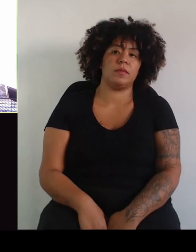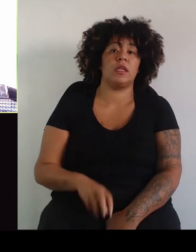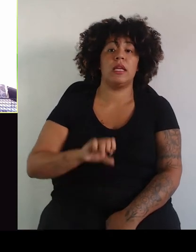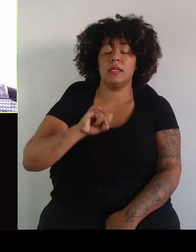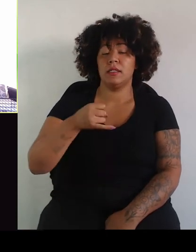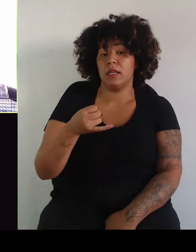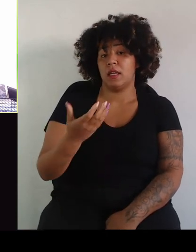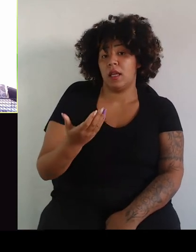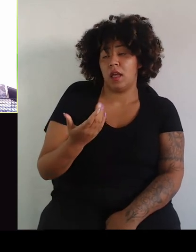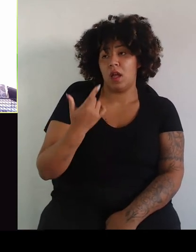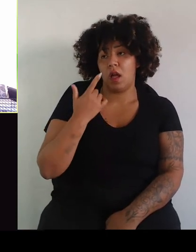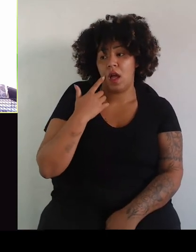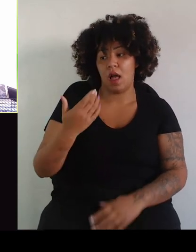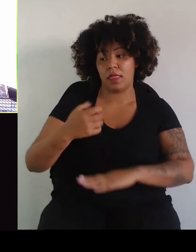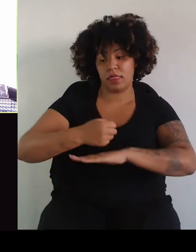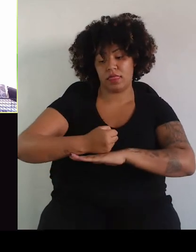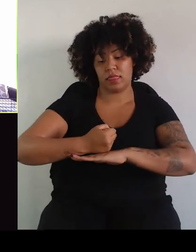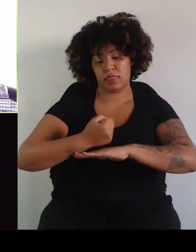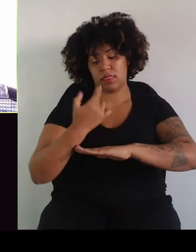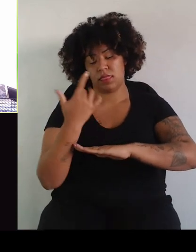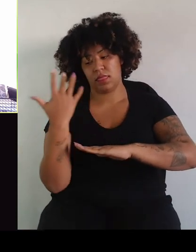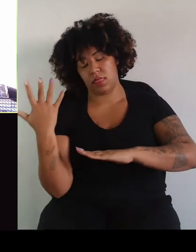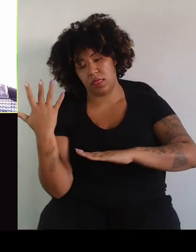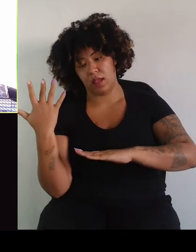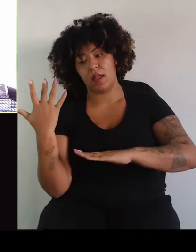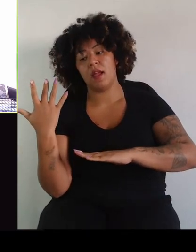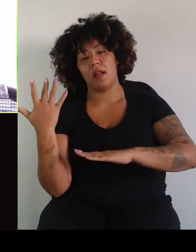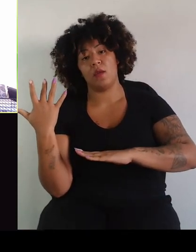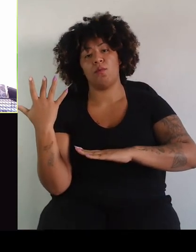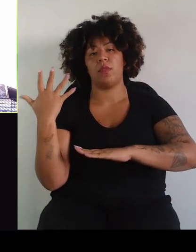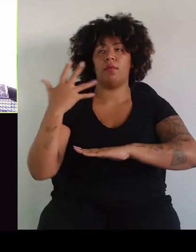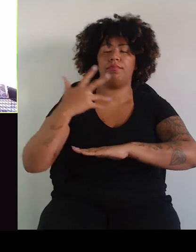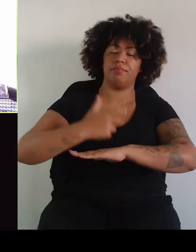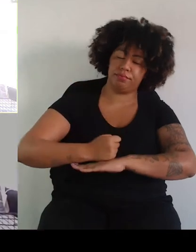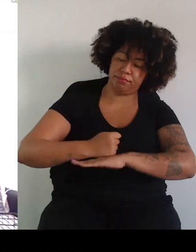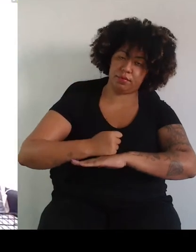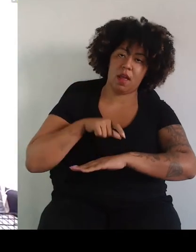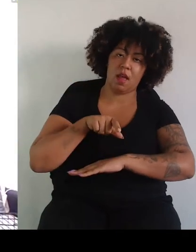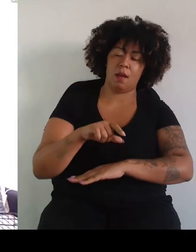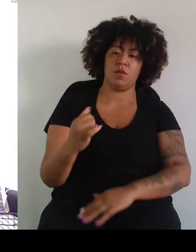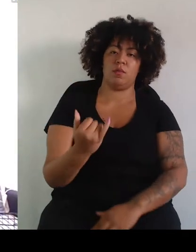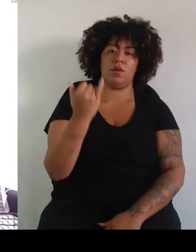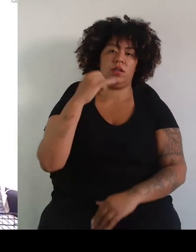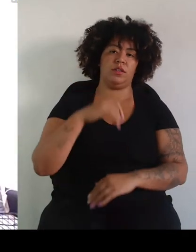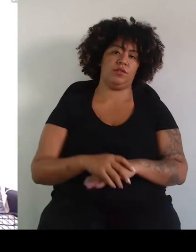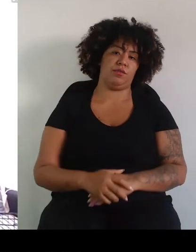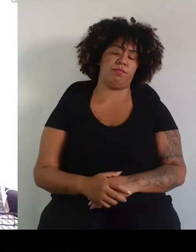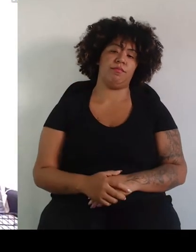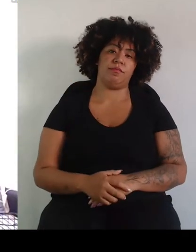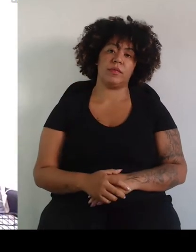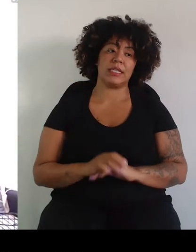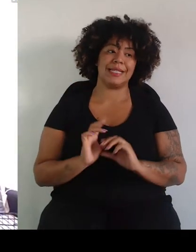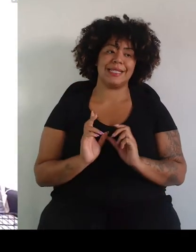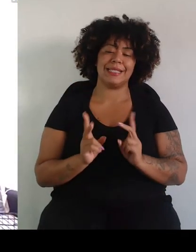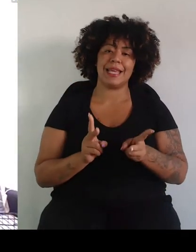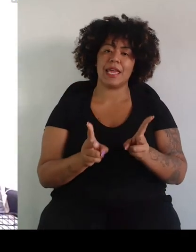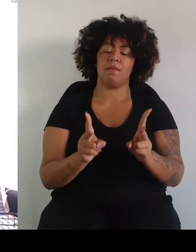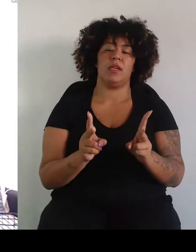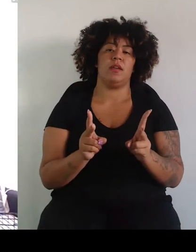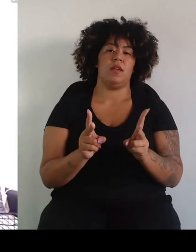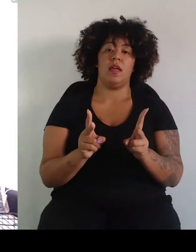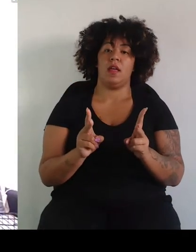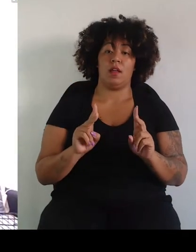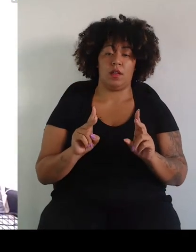colonização a ter colonialismo é muito importante sempre na história da